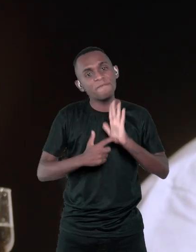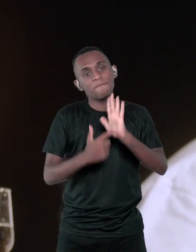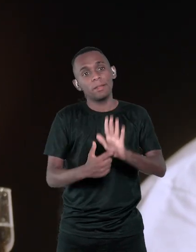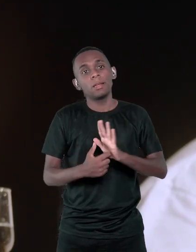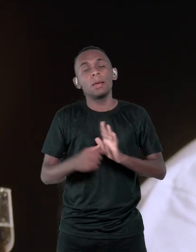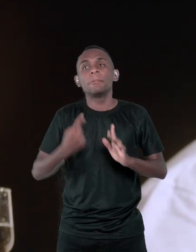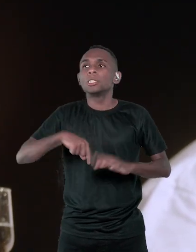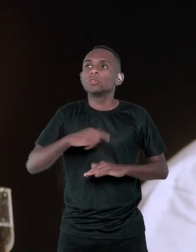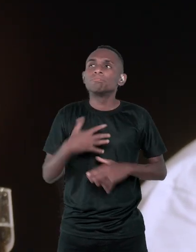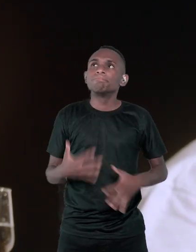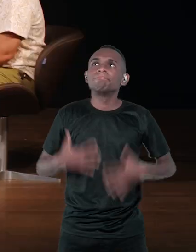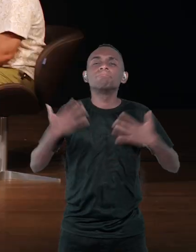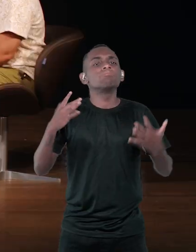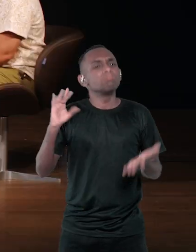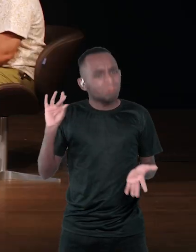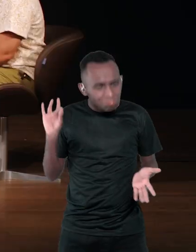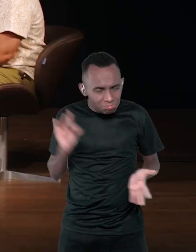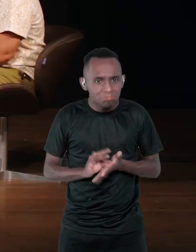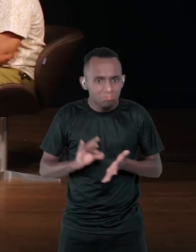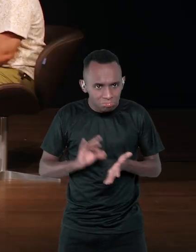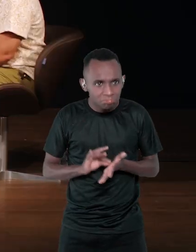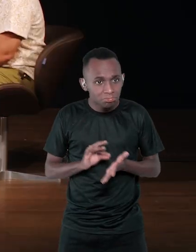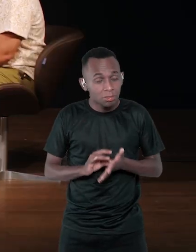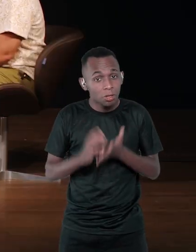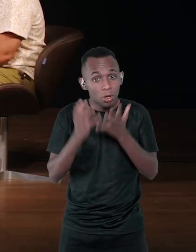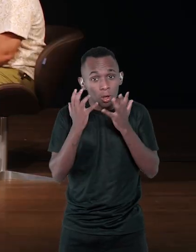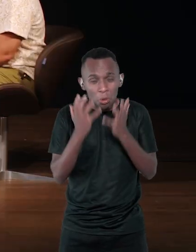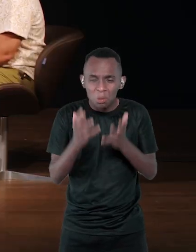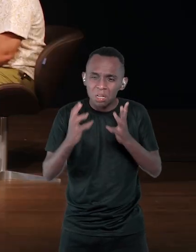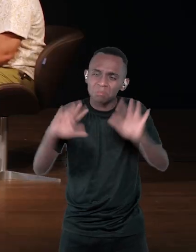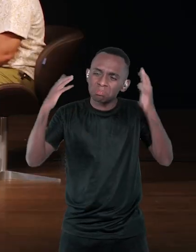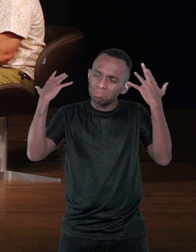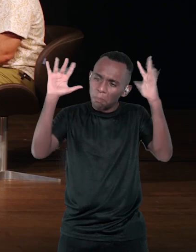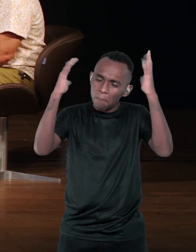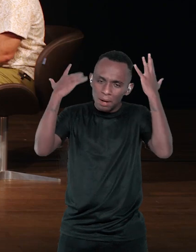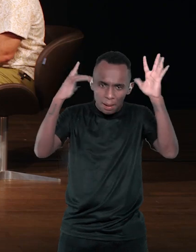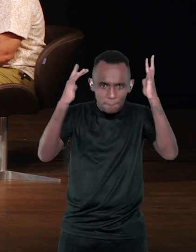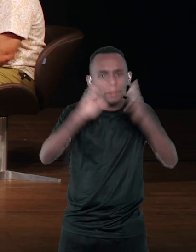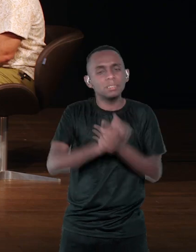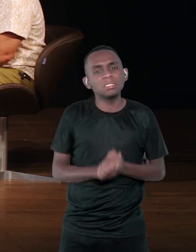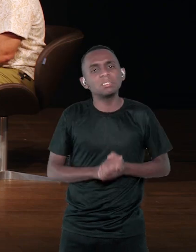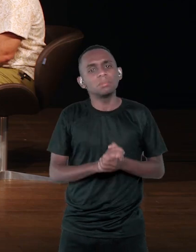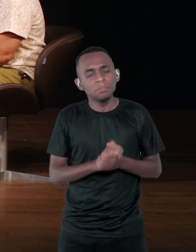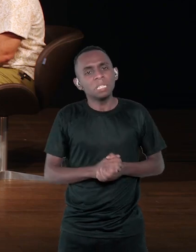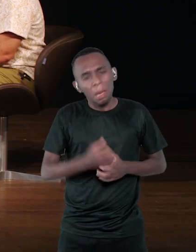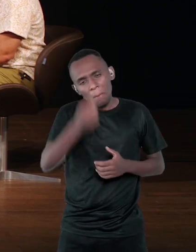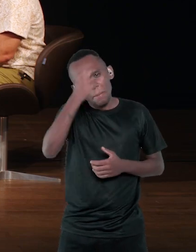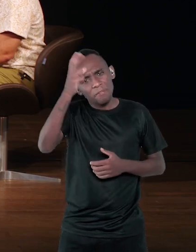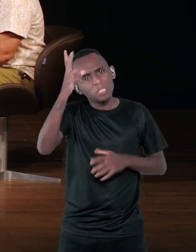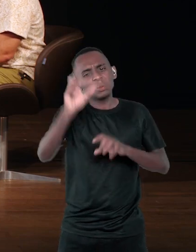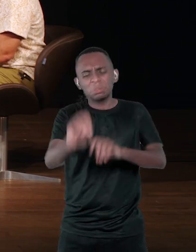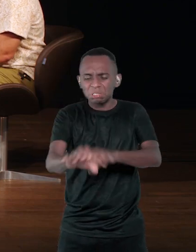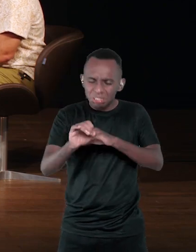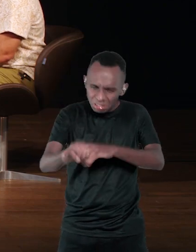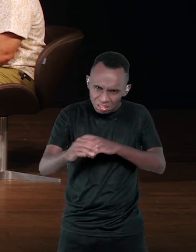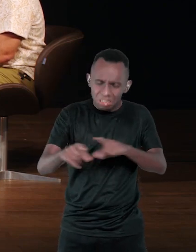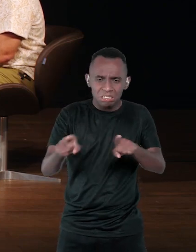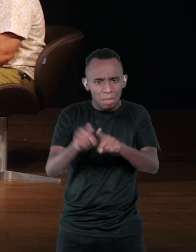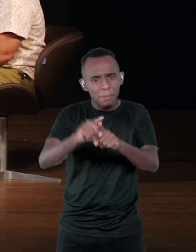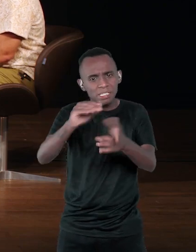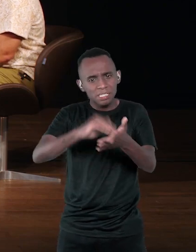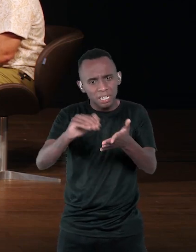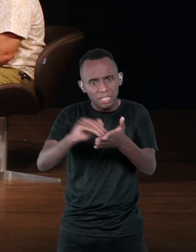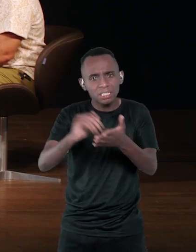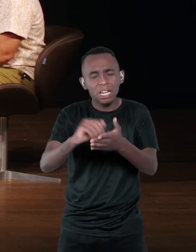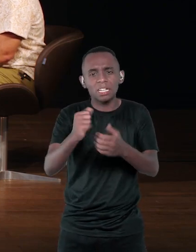nos surpreenderam muitíssimo, e eu quero dar os parabéns para essa rede municipal de ensino, para a Secretaria de Meio